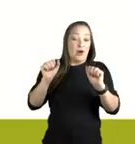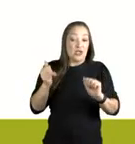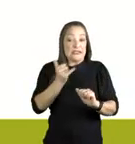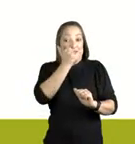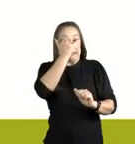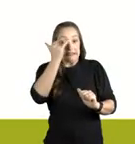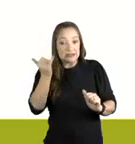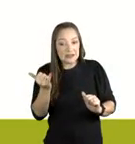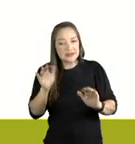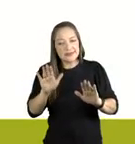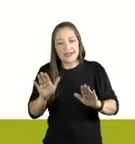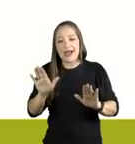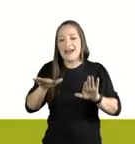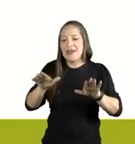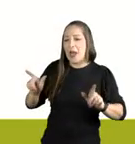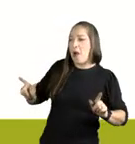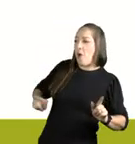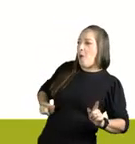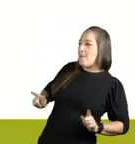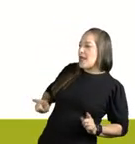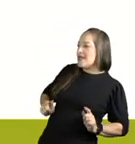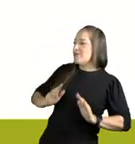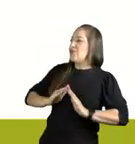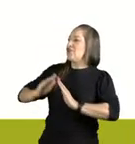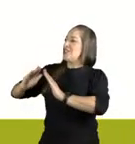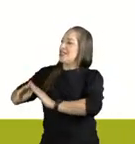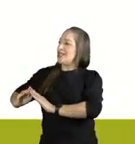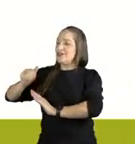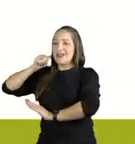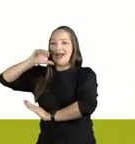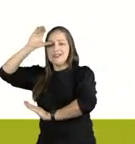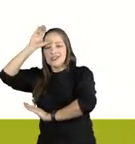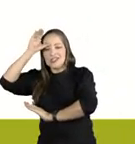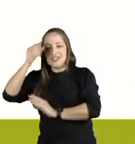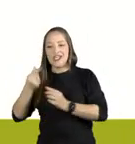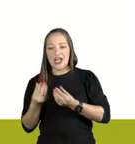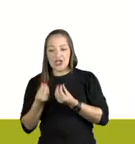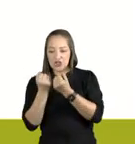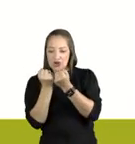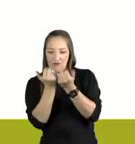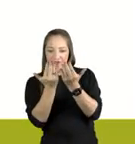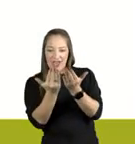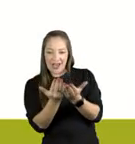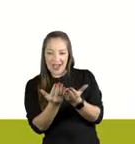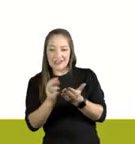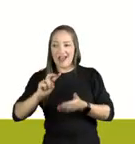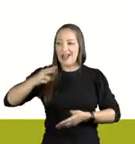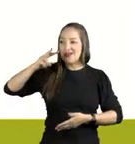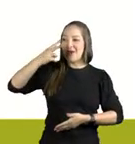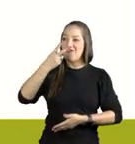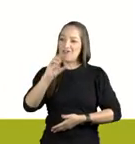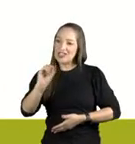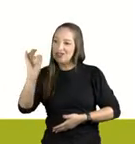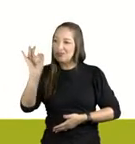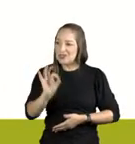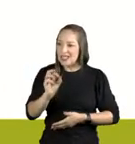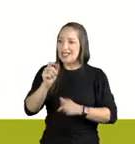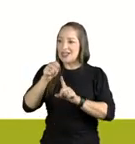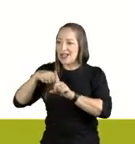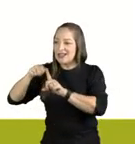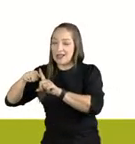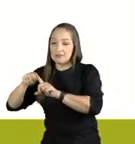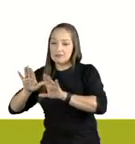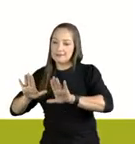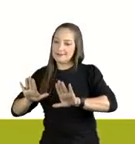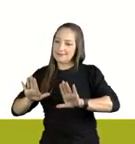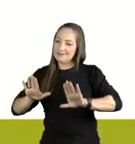primo do vizinho, da tia, que te oferece rentabilidade de 20% por mês. Olha, eu só posso te dizer